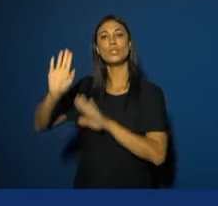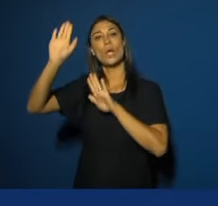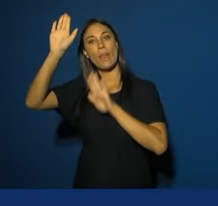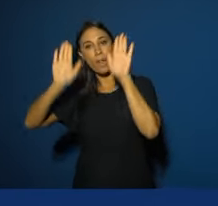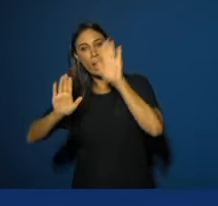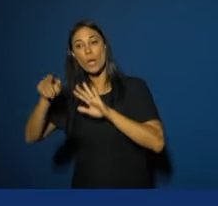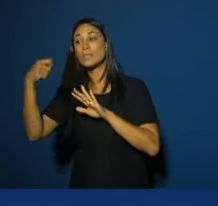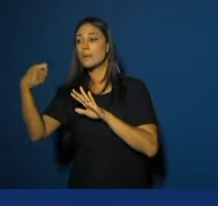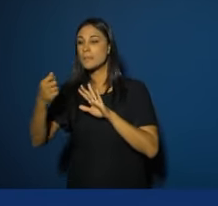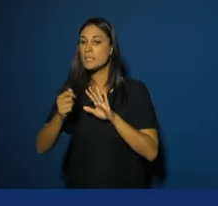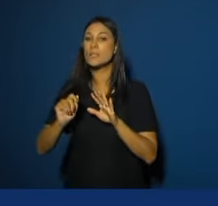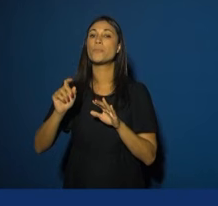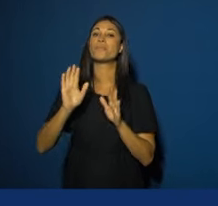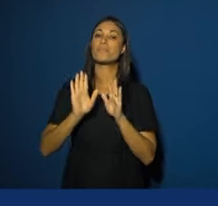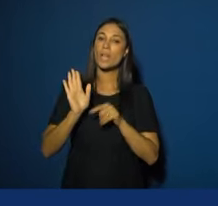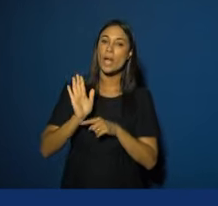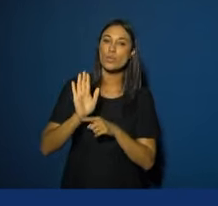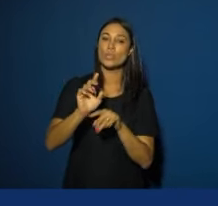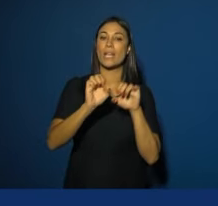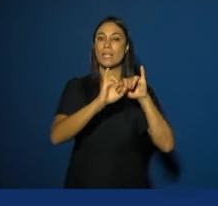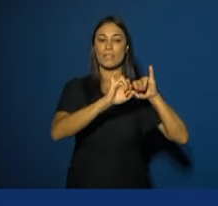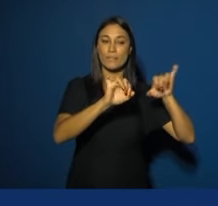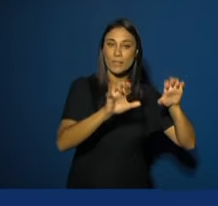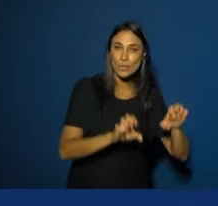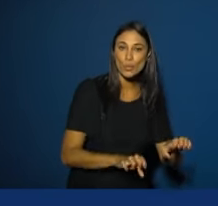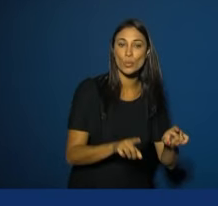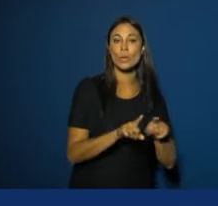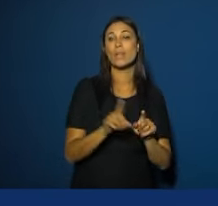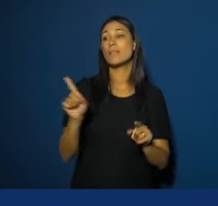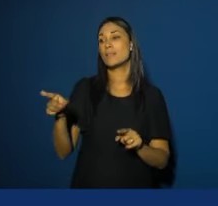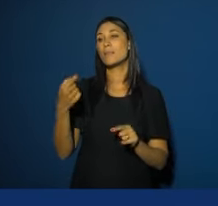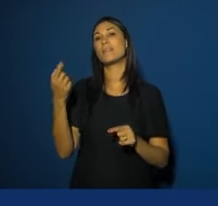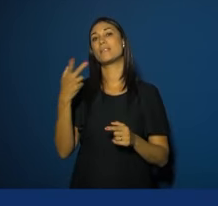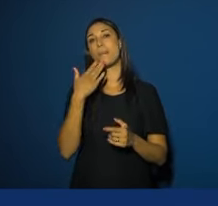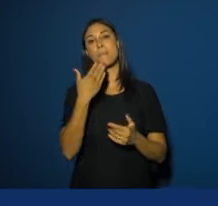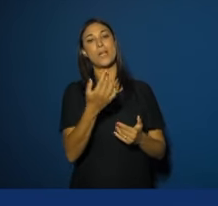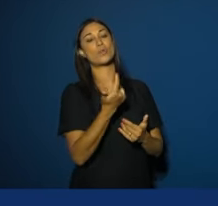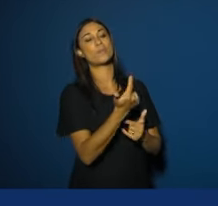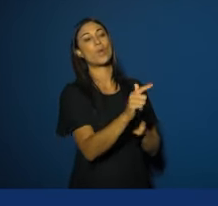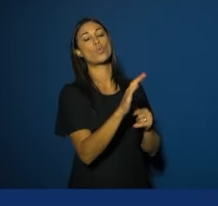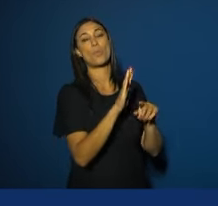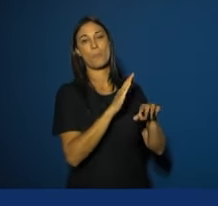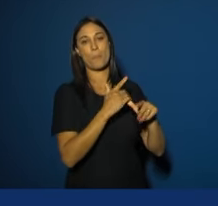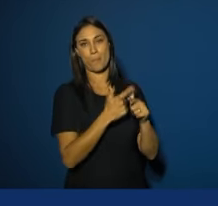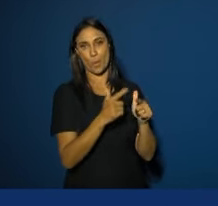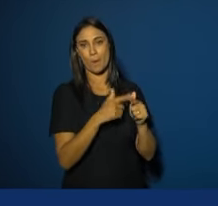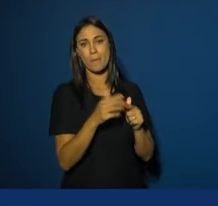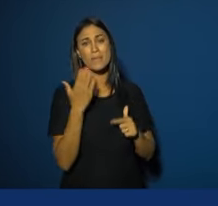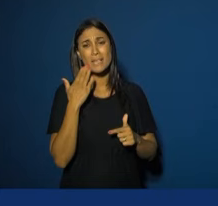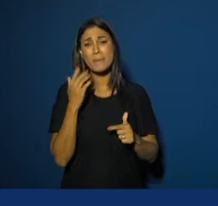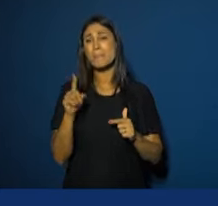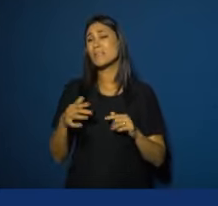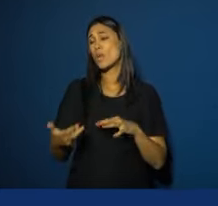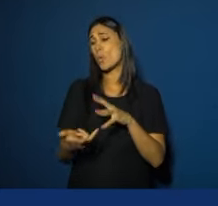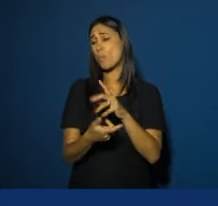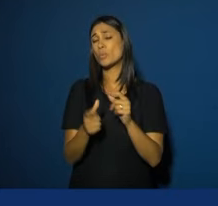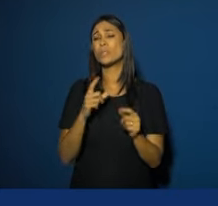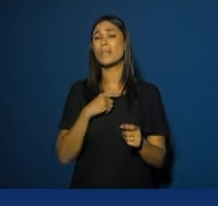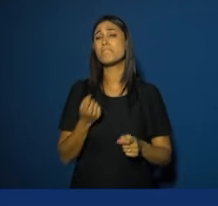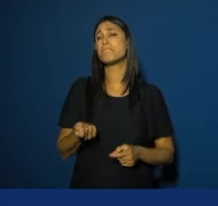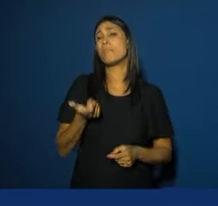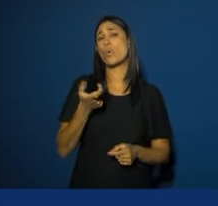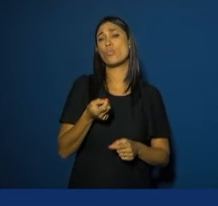precisam concorrer Vocês precisam ajudar infraestrutura nacional e eles também me colocam o outro lado do problema sabe Ministro Nelson mas o mundo tem poucas